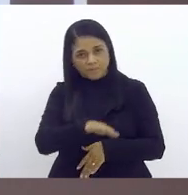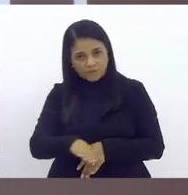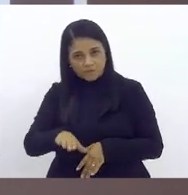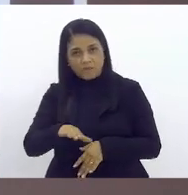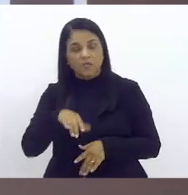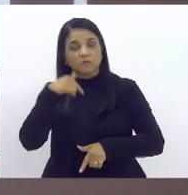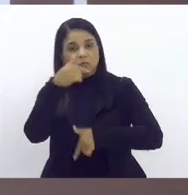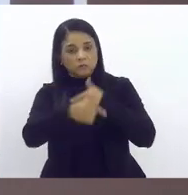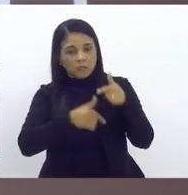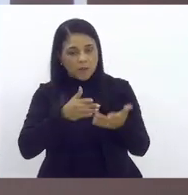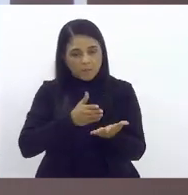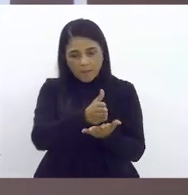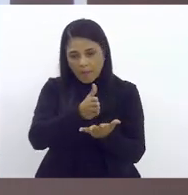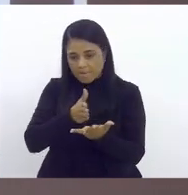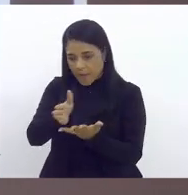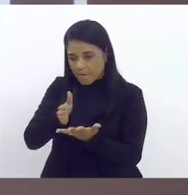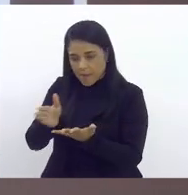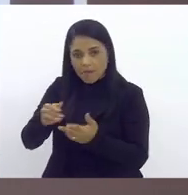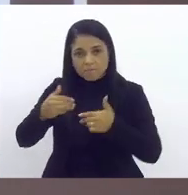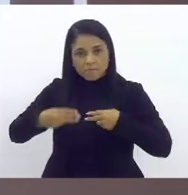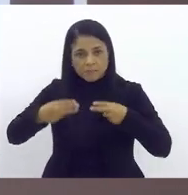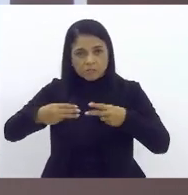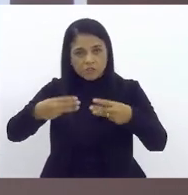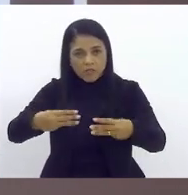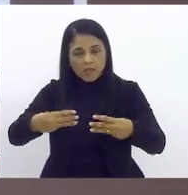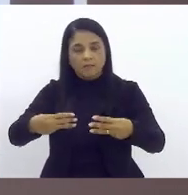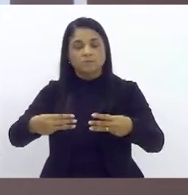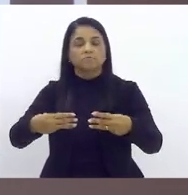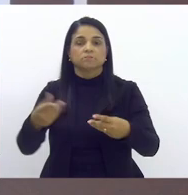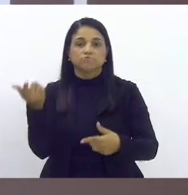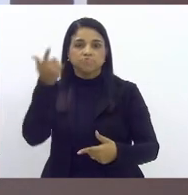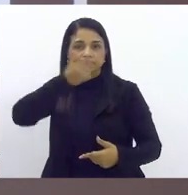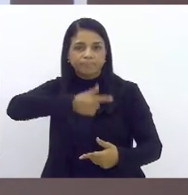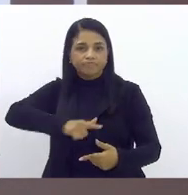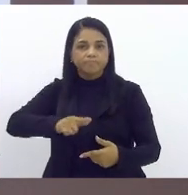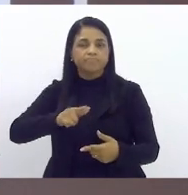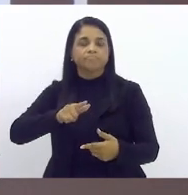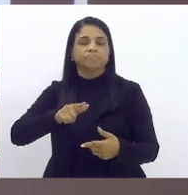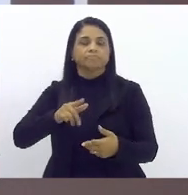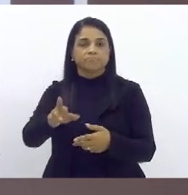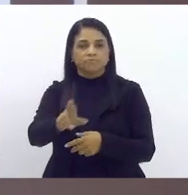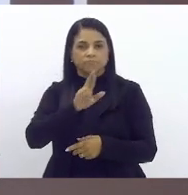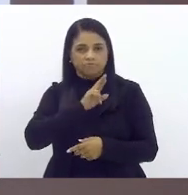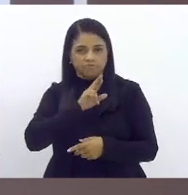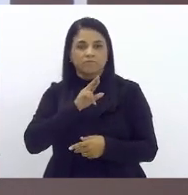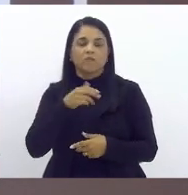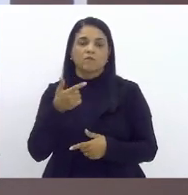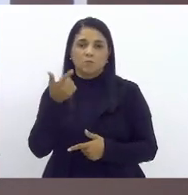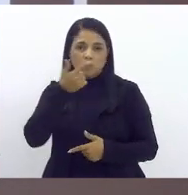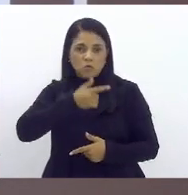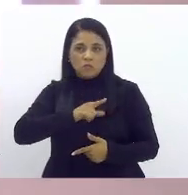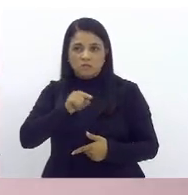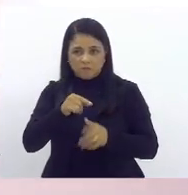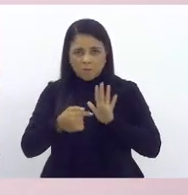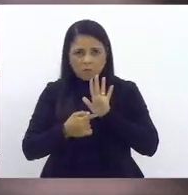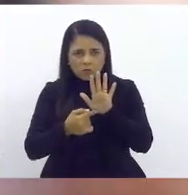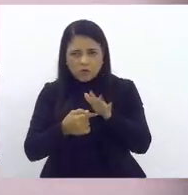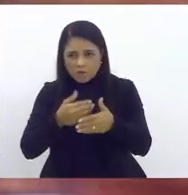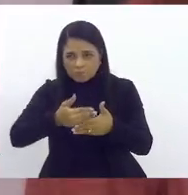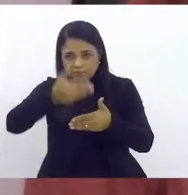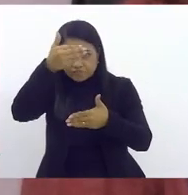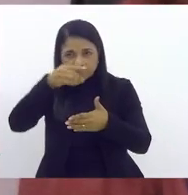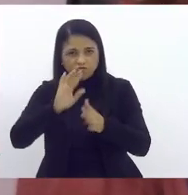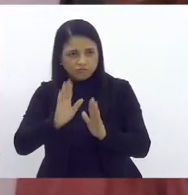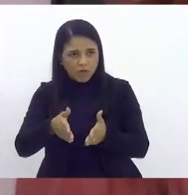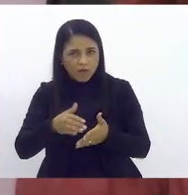dos diferentes ministérios de pressão para que a gente tenha um ótimo resultado. Vai conseguir mostrar para elas? Já está